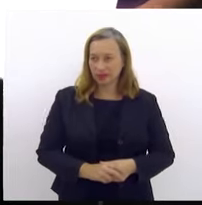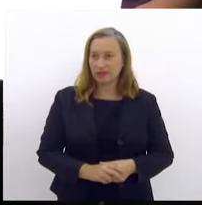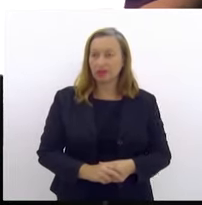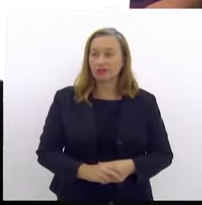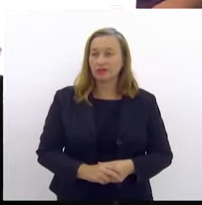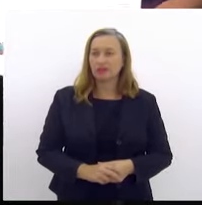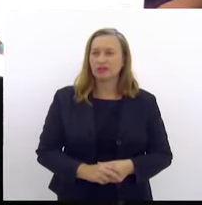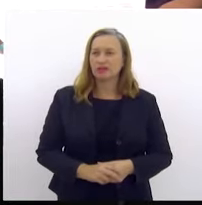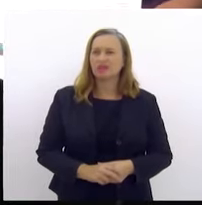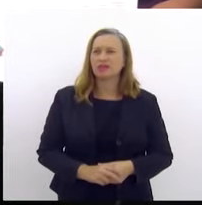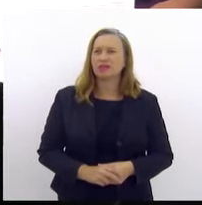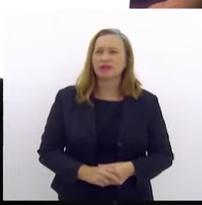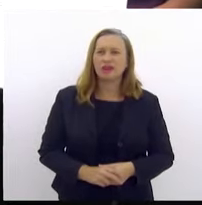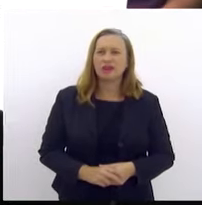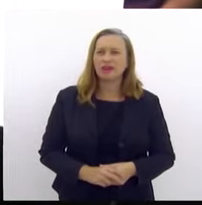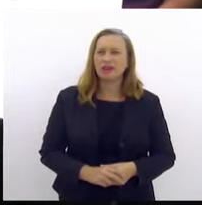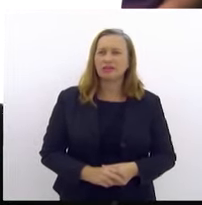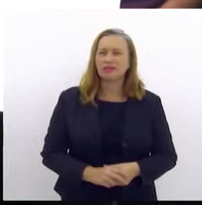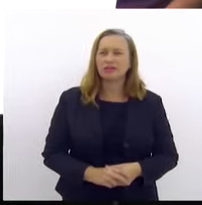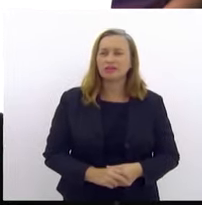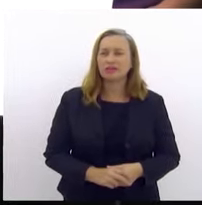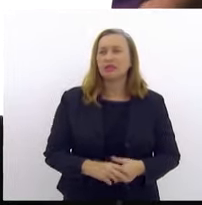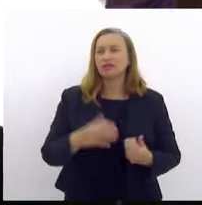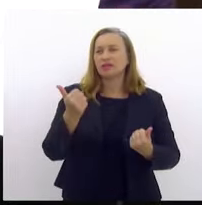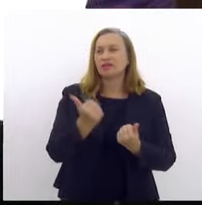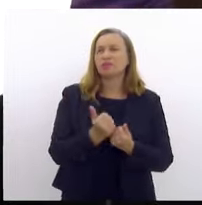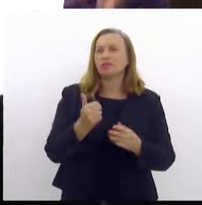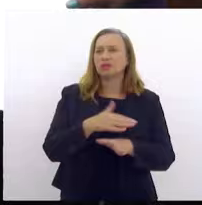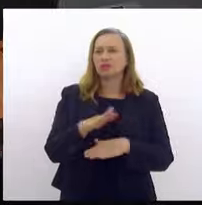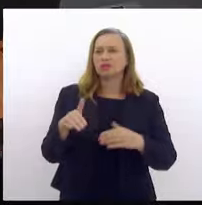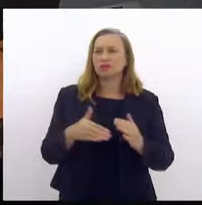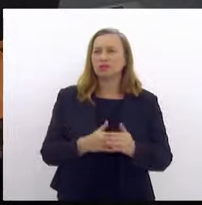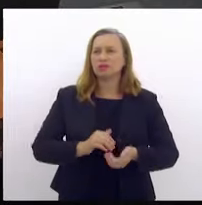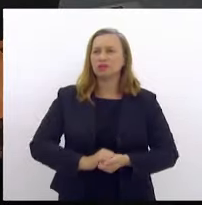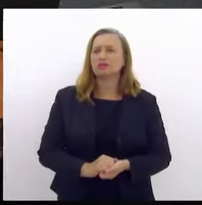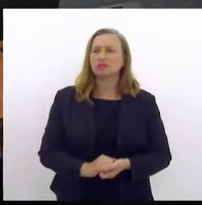E, evidentemente, vou pedir o apoio de todos.